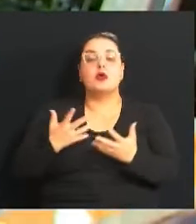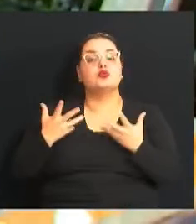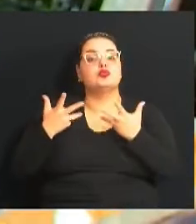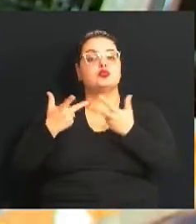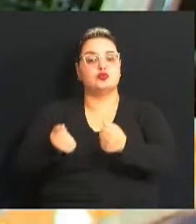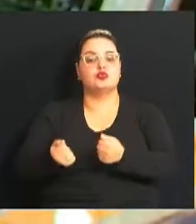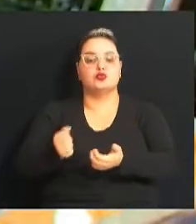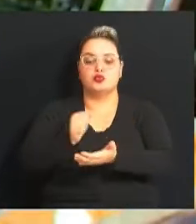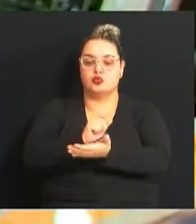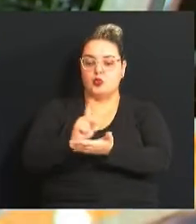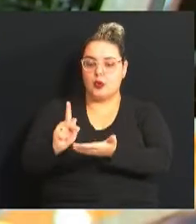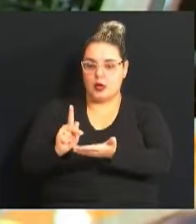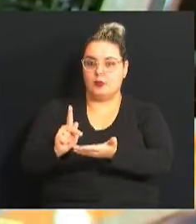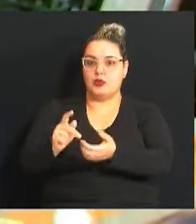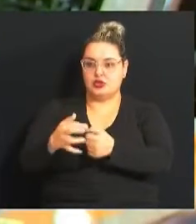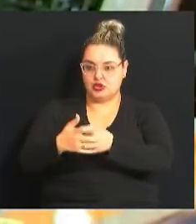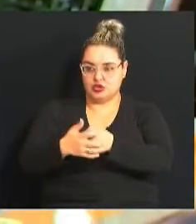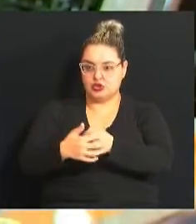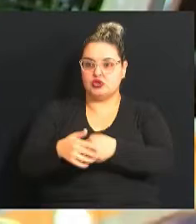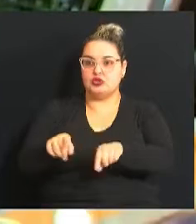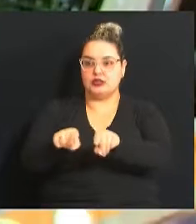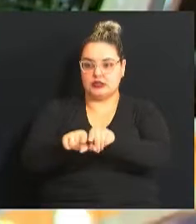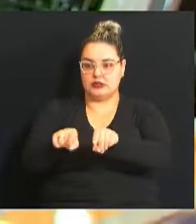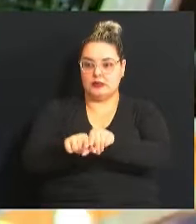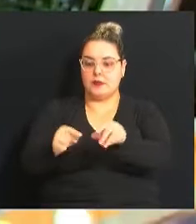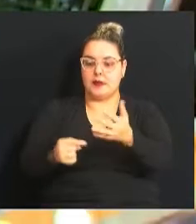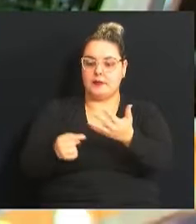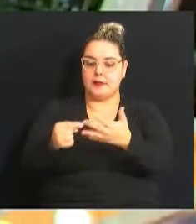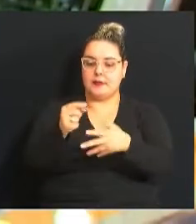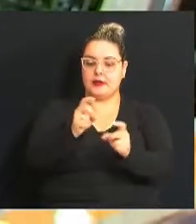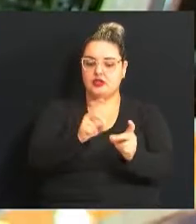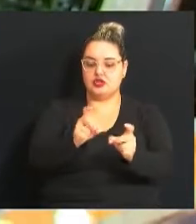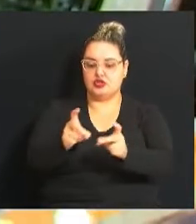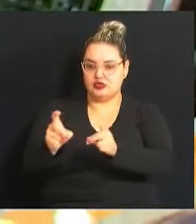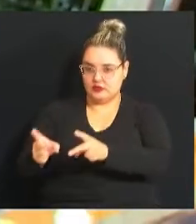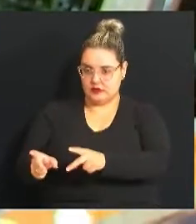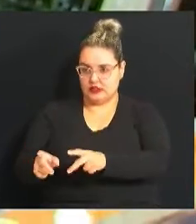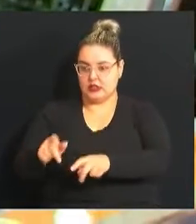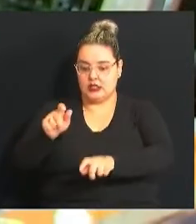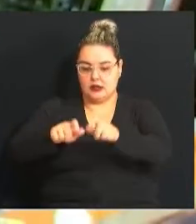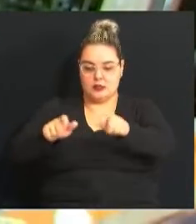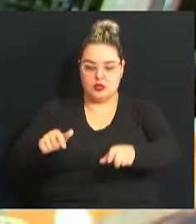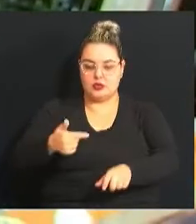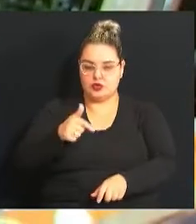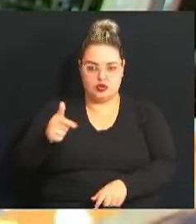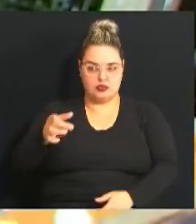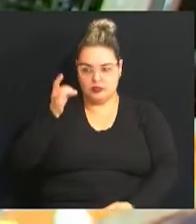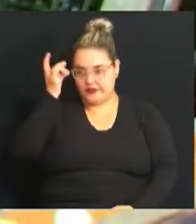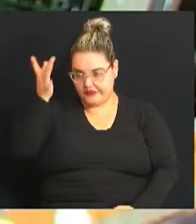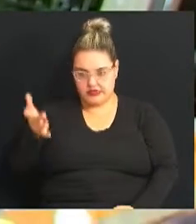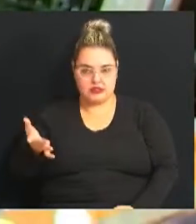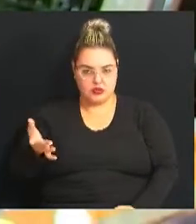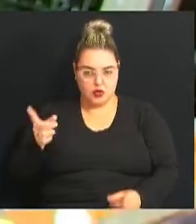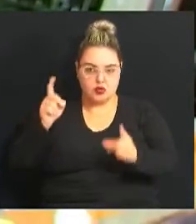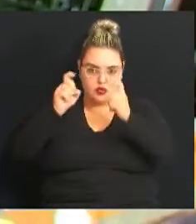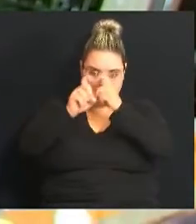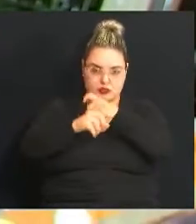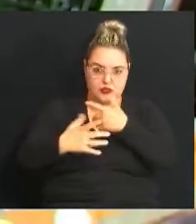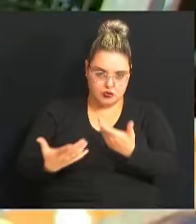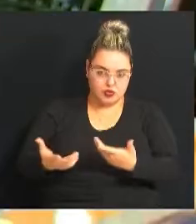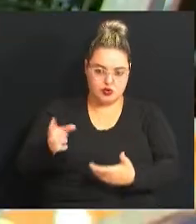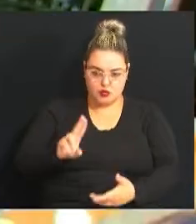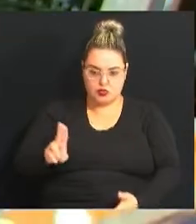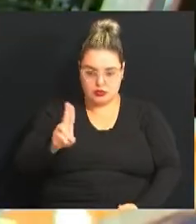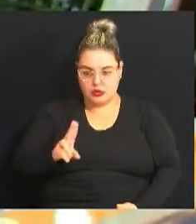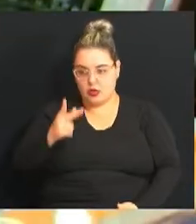aplicativo digital e também nos pontos de venda autorizado, onde se a pessoa não tiver a facilidade ou tiver a dificuldade em utilizar o seu